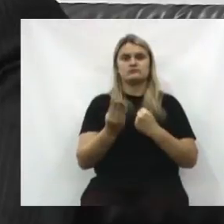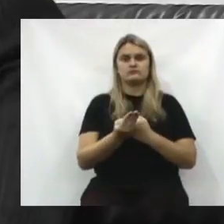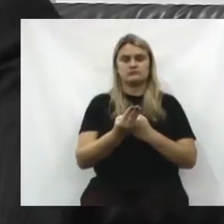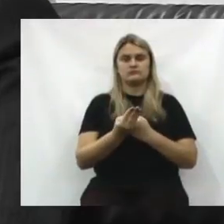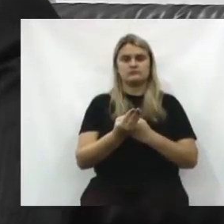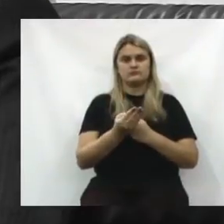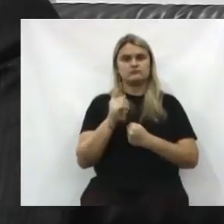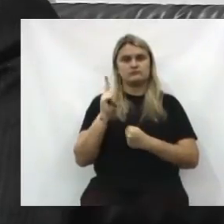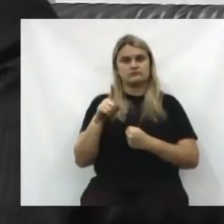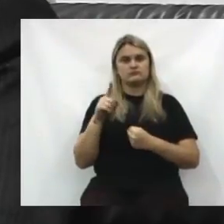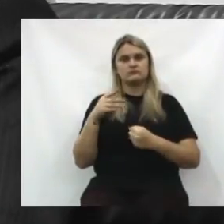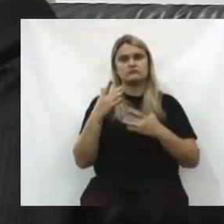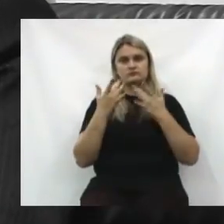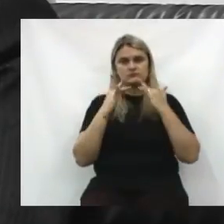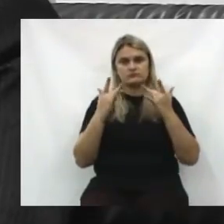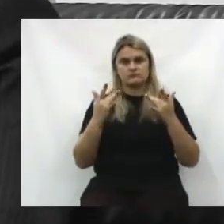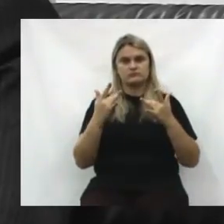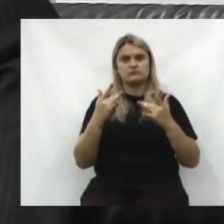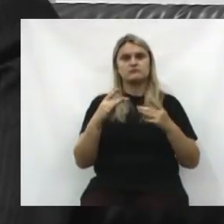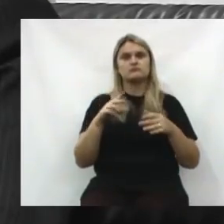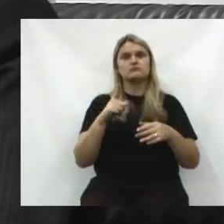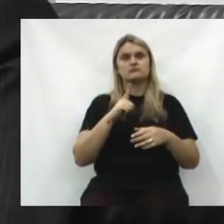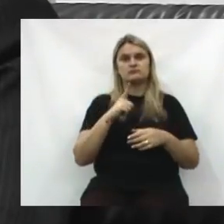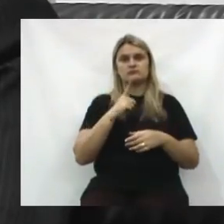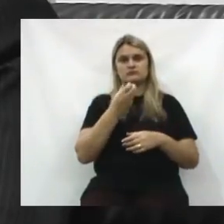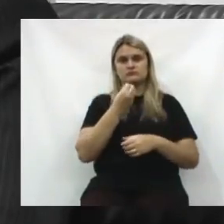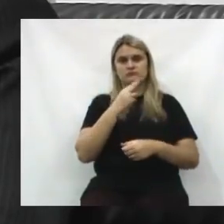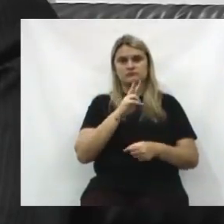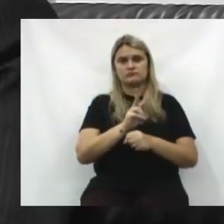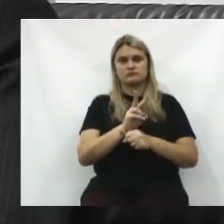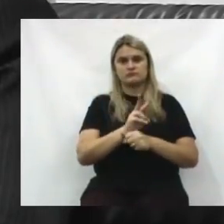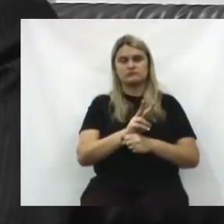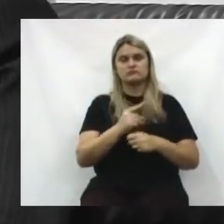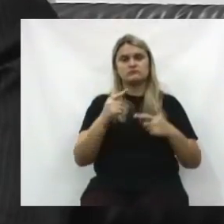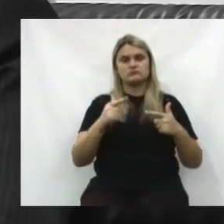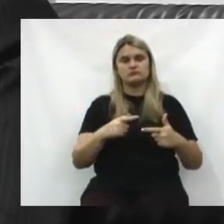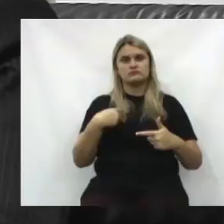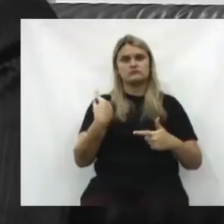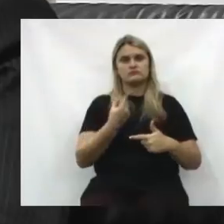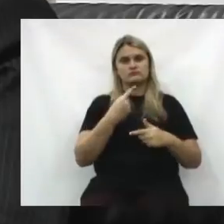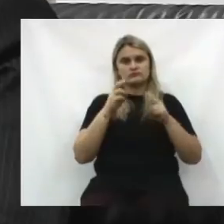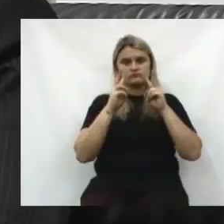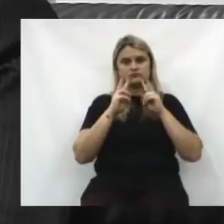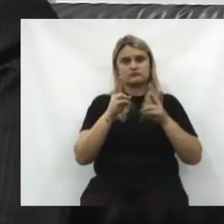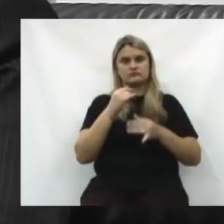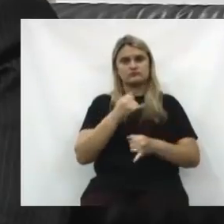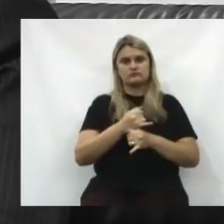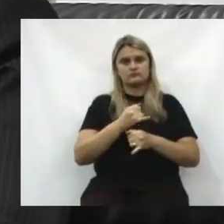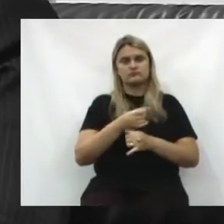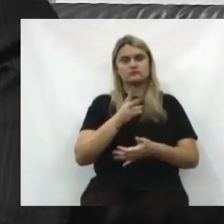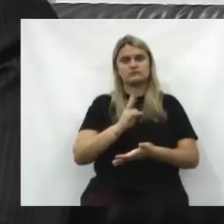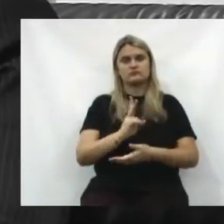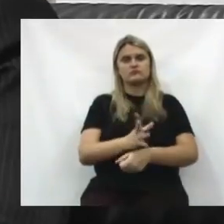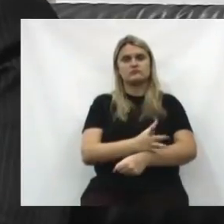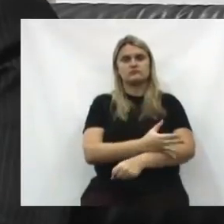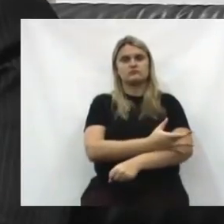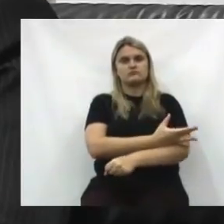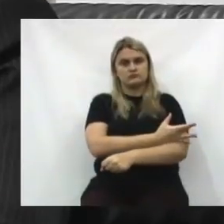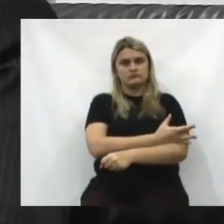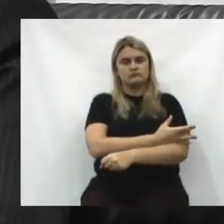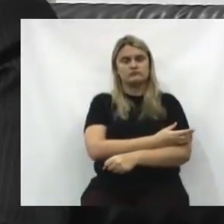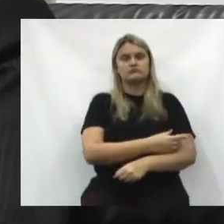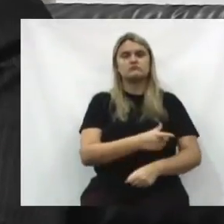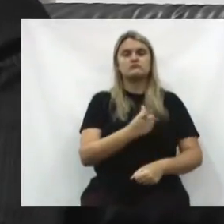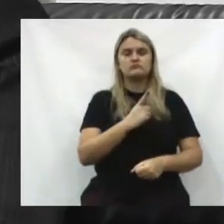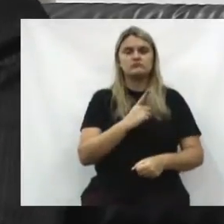lazer daquele bairro tão maravilhoso que é e tão cuidado, e aonde a gente vê a diretoria do